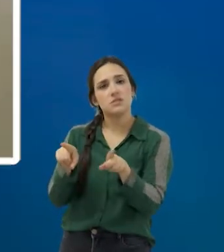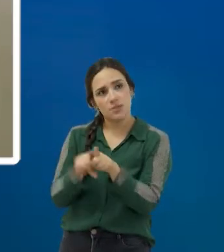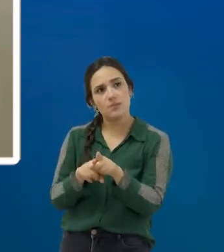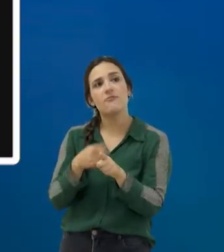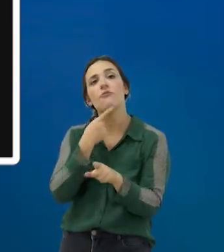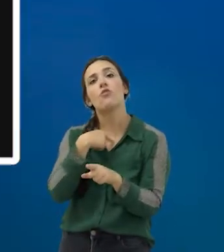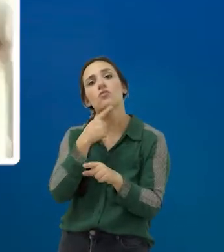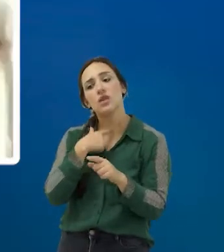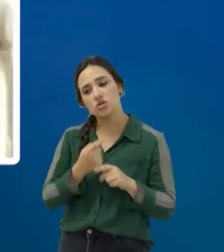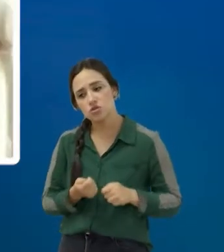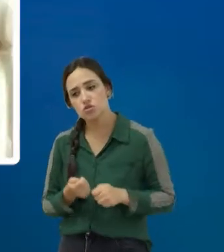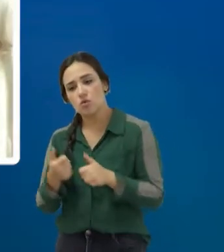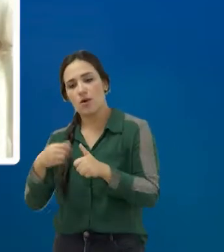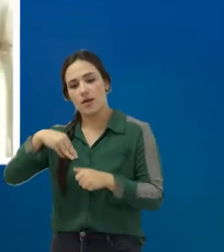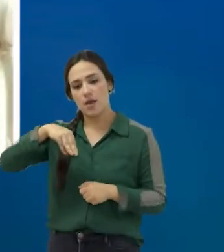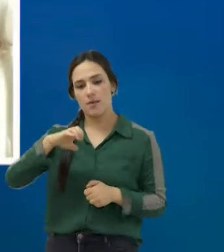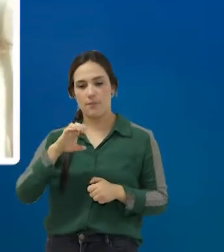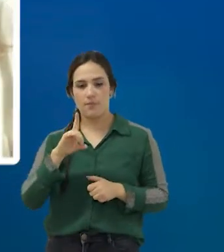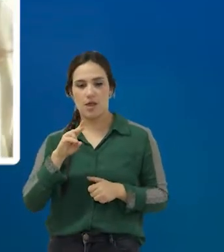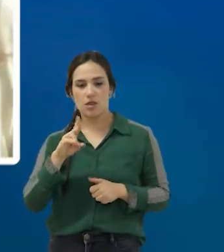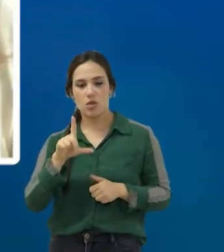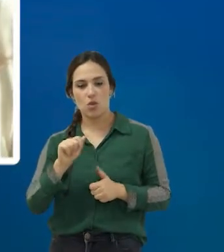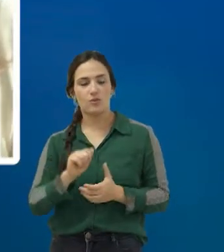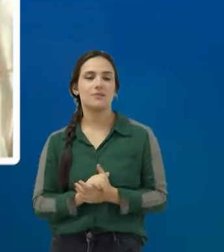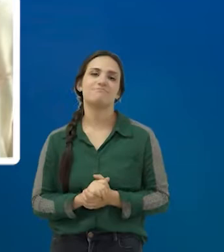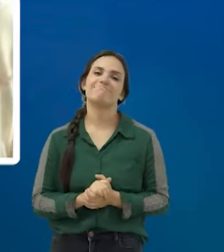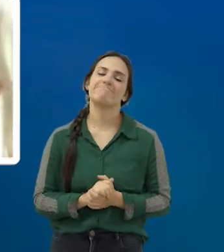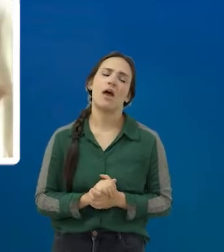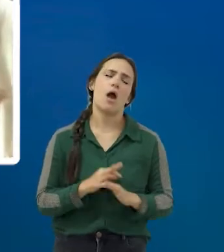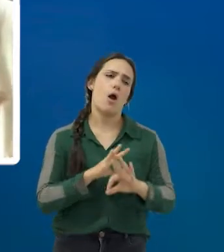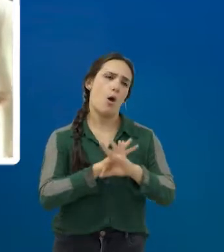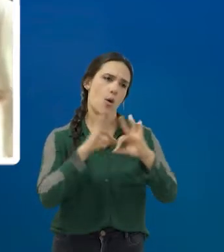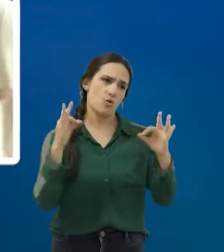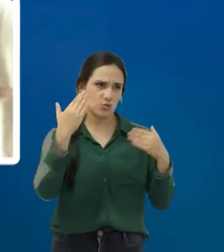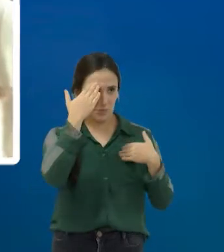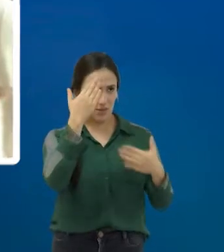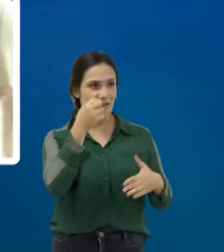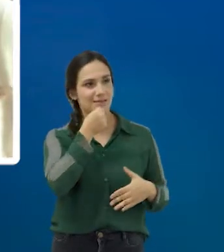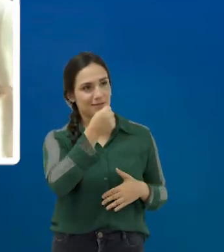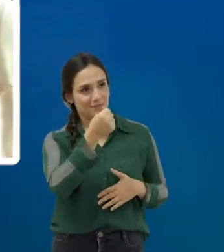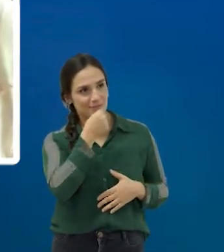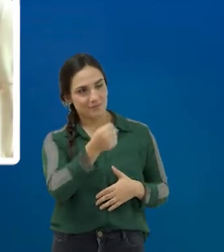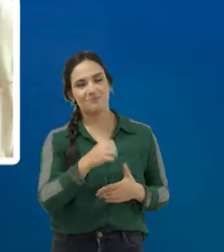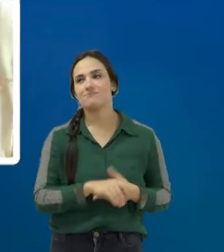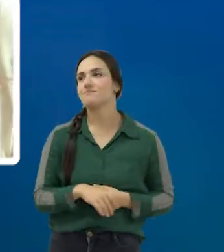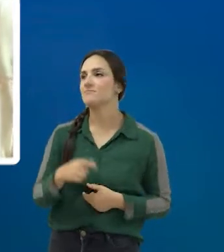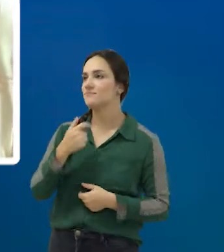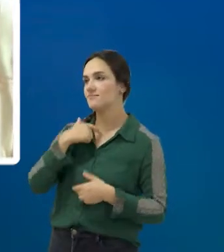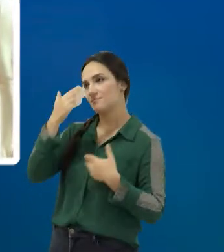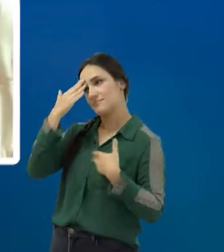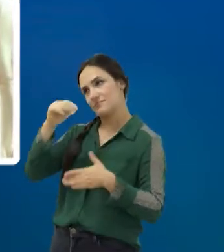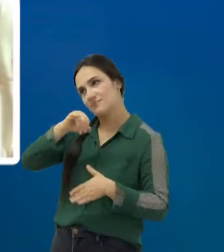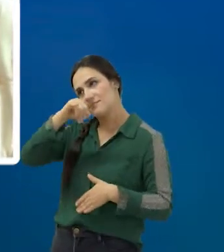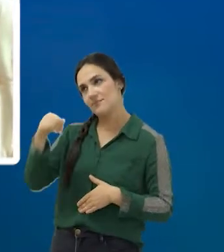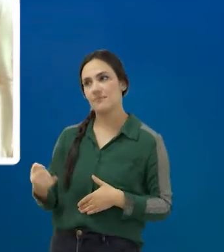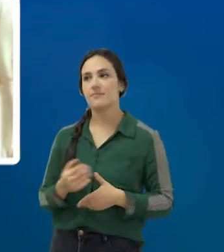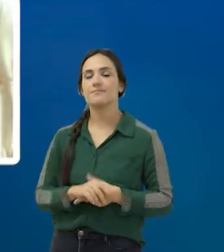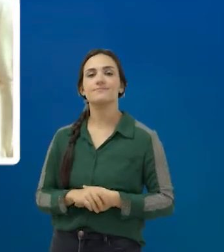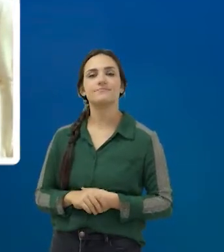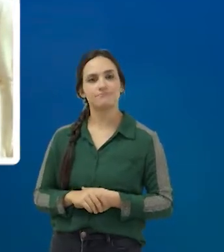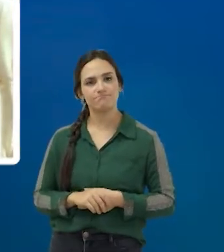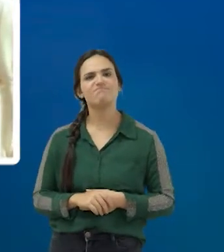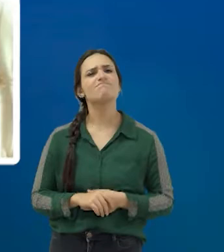óssea nessas campanhas, sim. Ótimo. Muito obrigada, então, pela entrevista, tá? Nós que